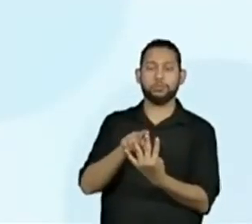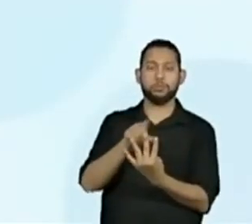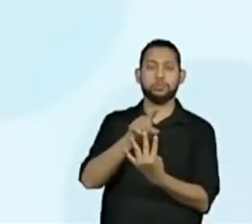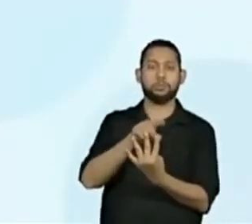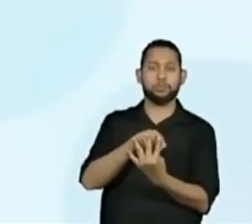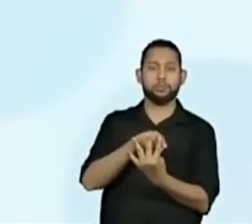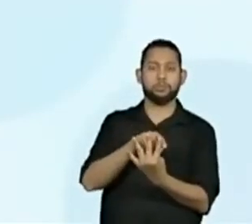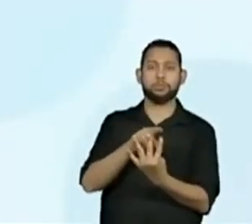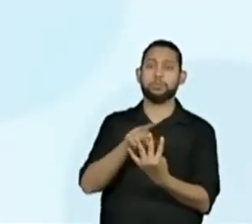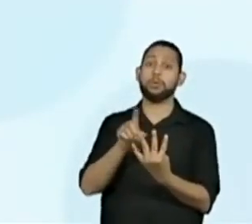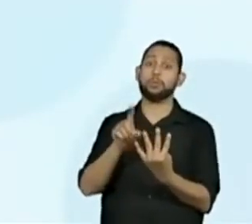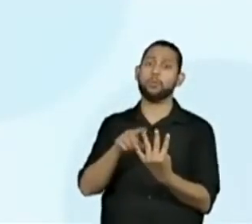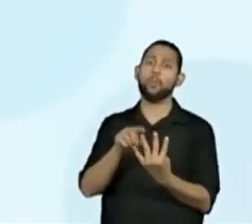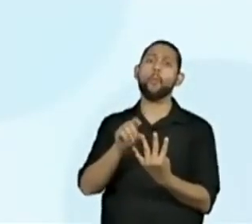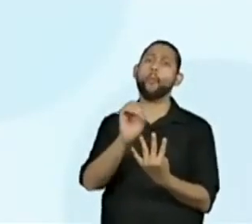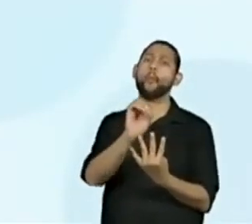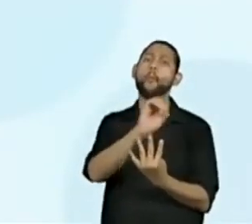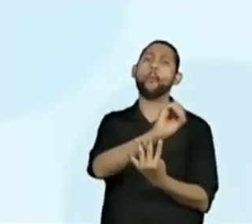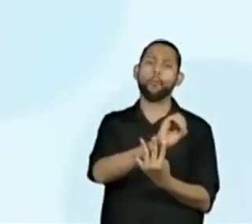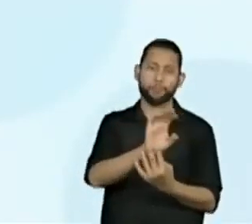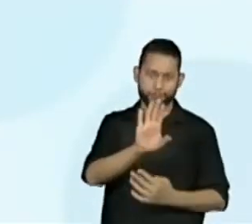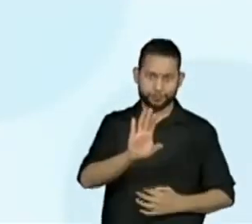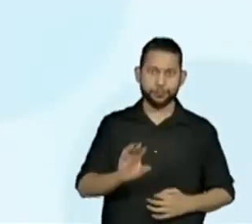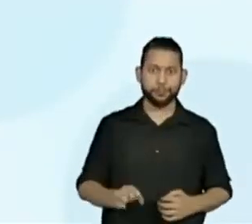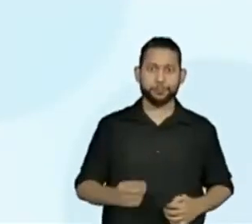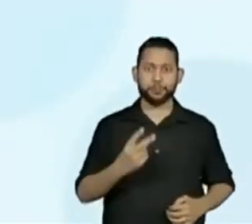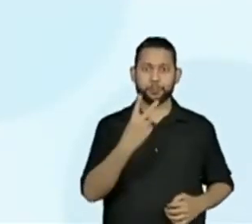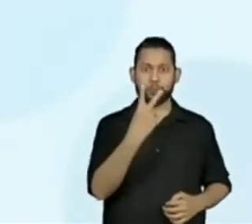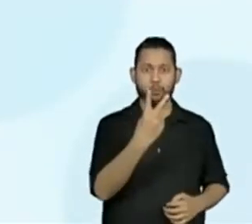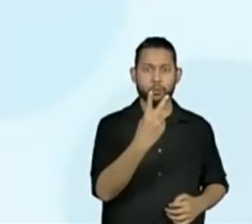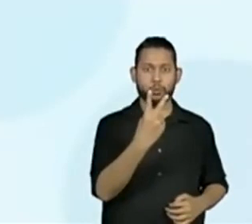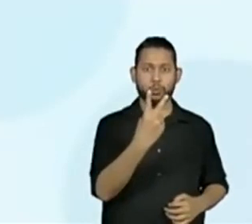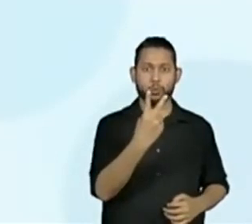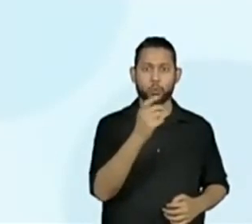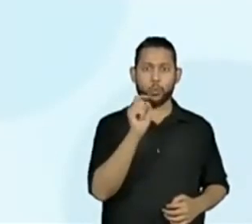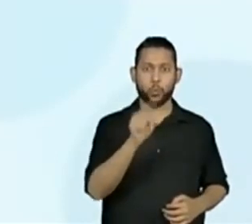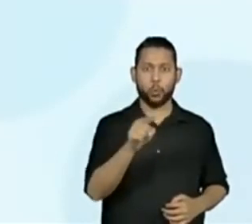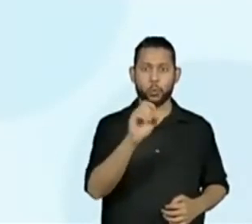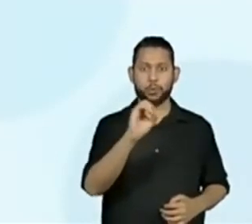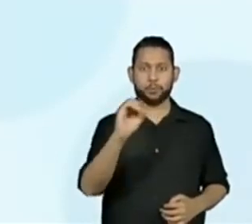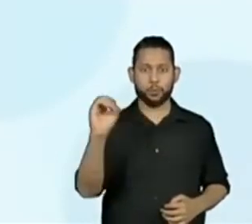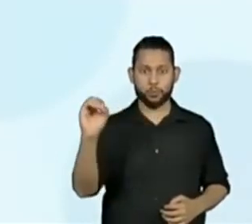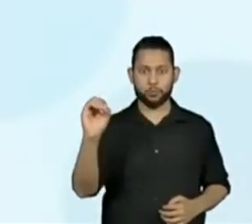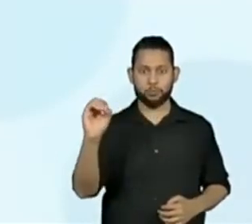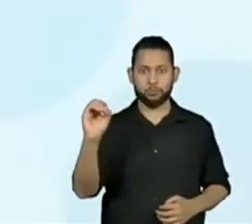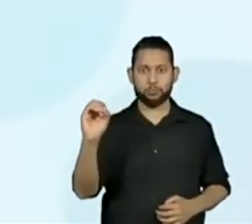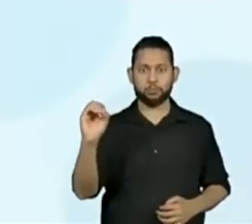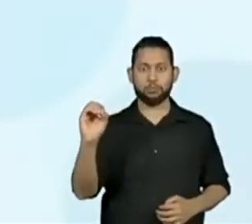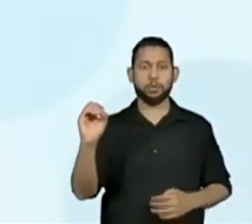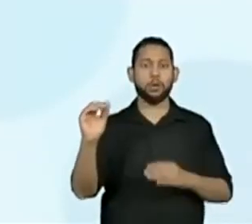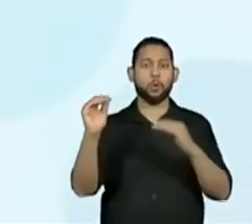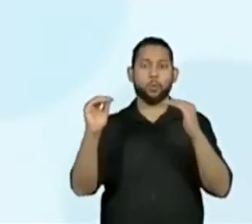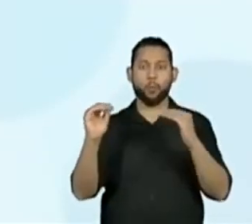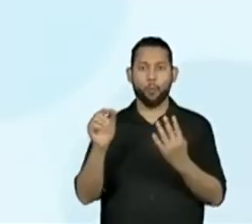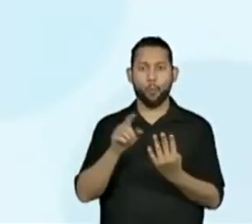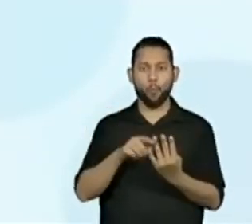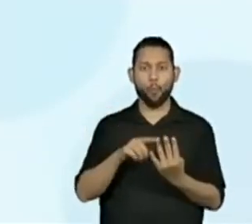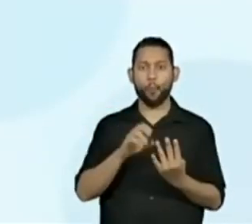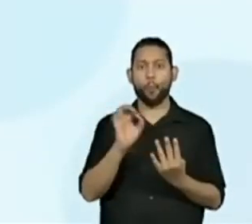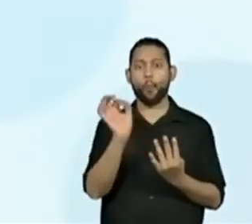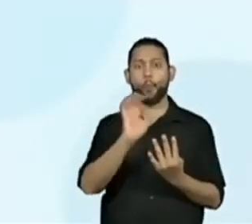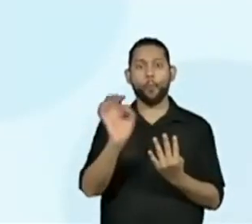não preciso falar. Exato, olha só, uma parte importante aqui desse zero que nós podemos ver é que sempre que ele está aqui do